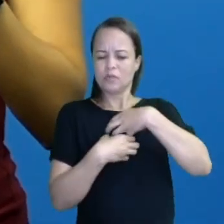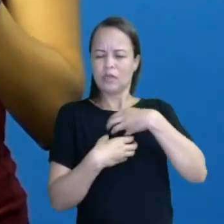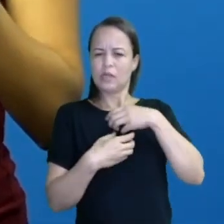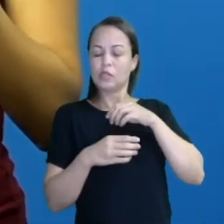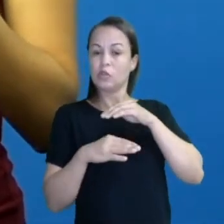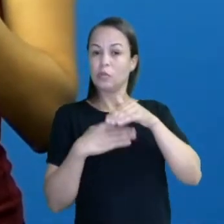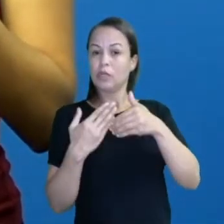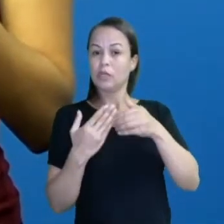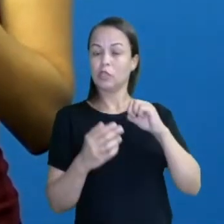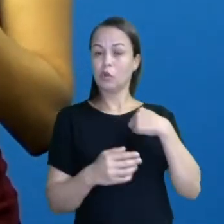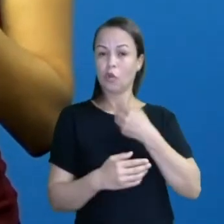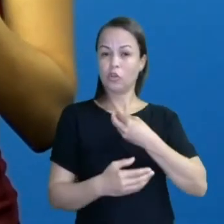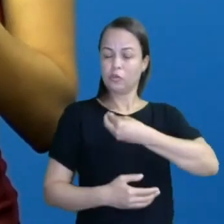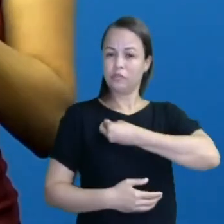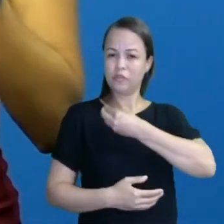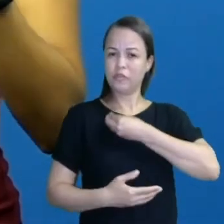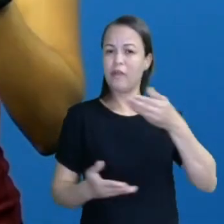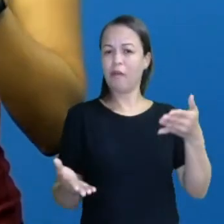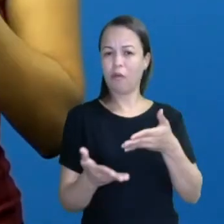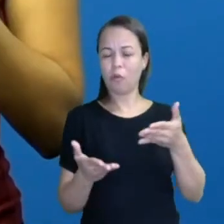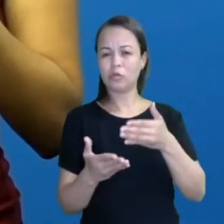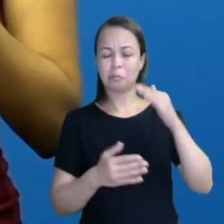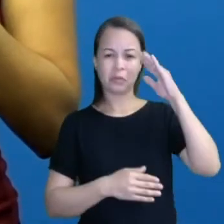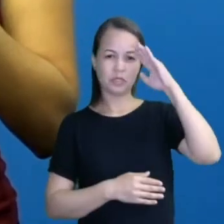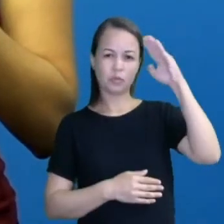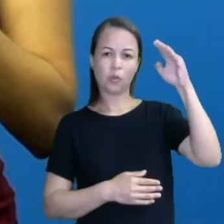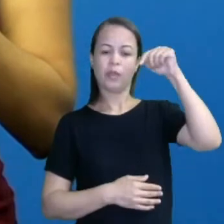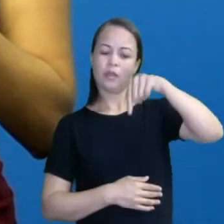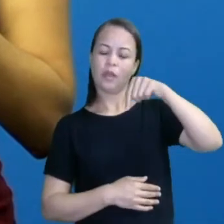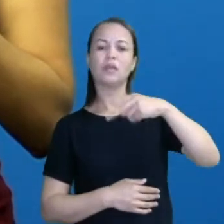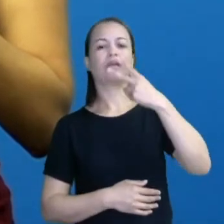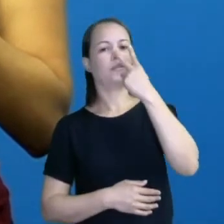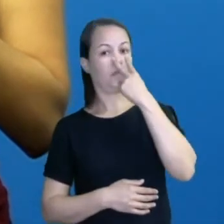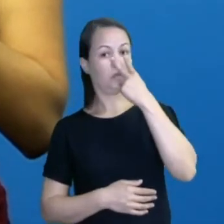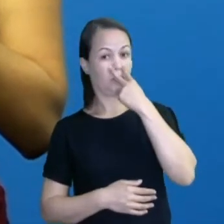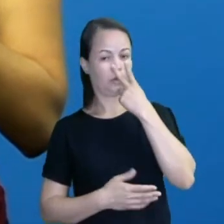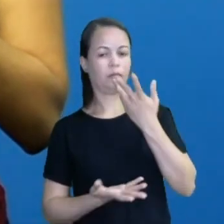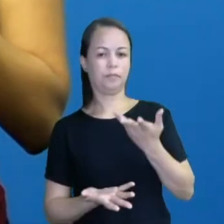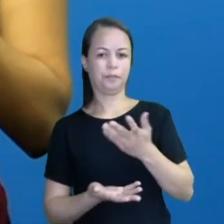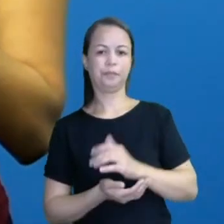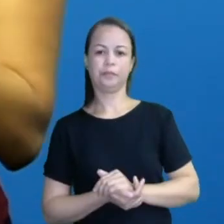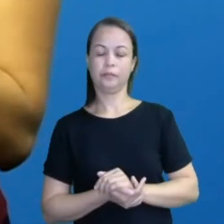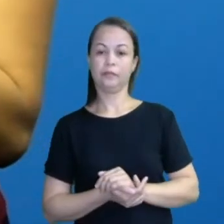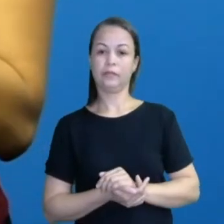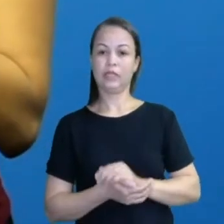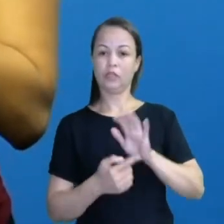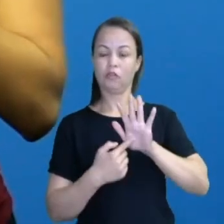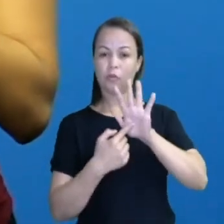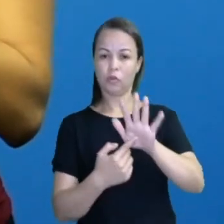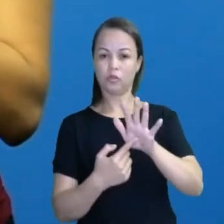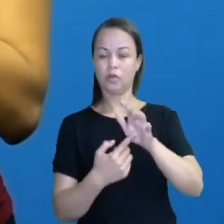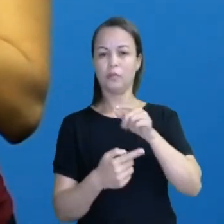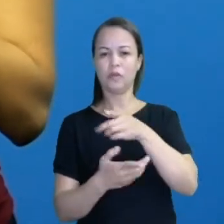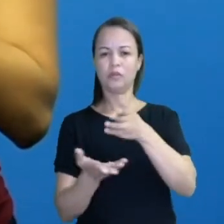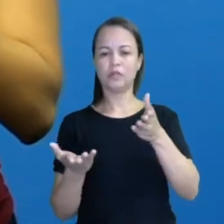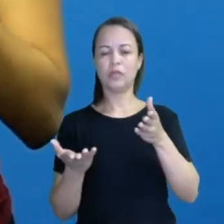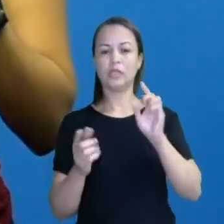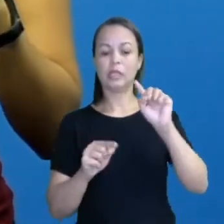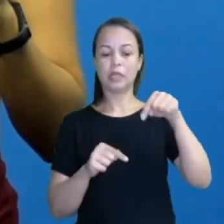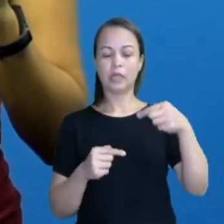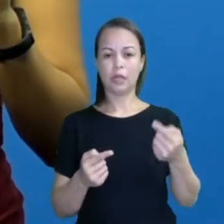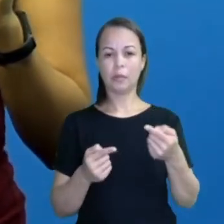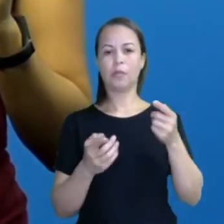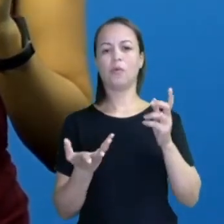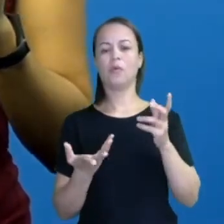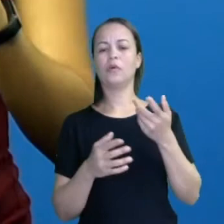nós estamos vivendo hoje, principalmente no município de Vitória de Santo Antão, tá bom? Então eu vou botar para rolar e depois desse vídeo